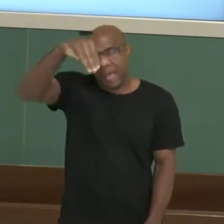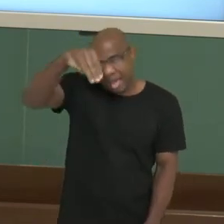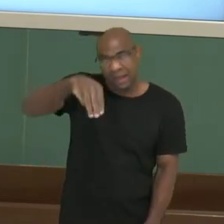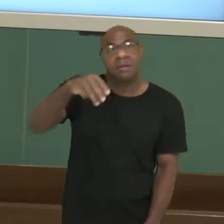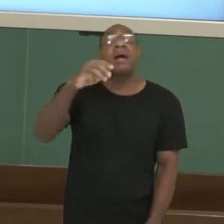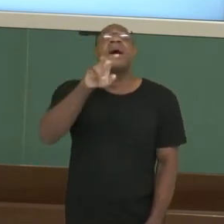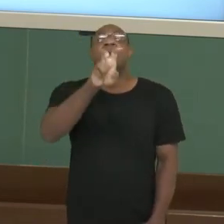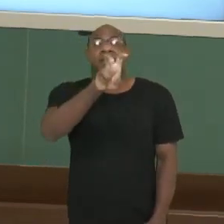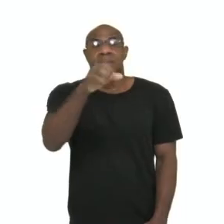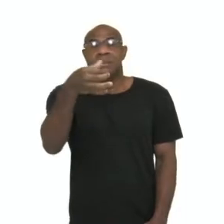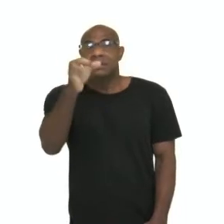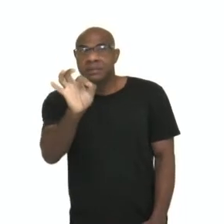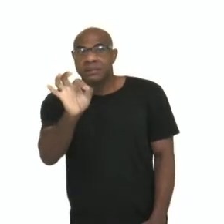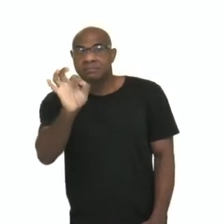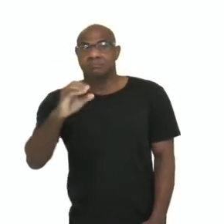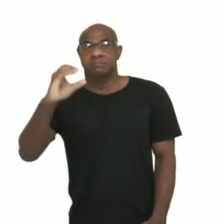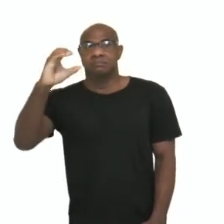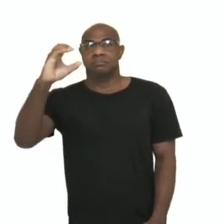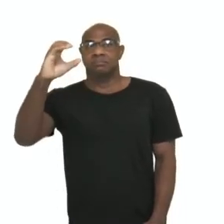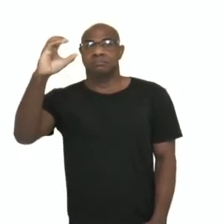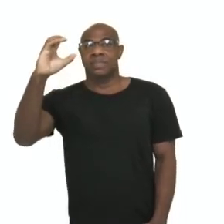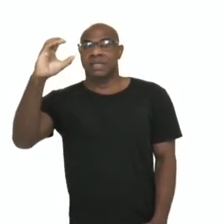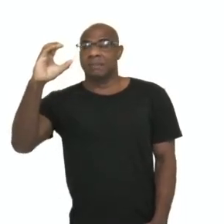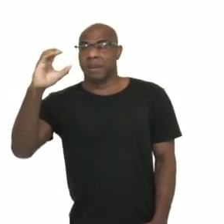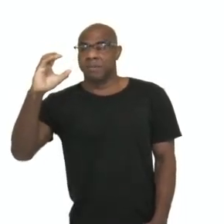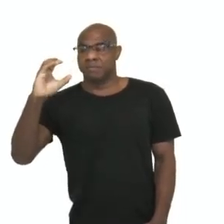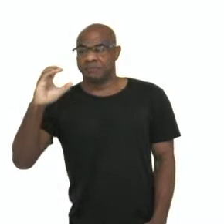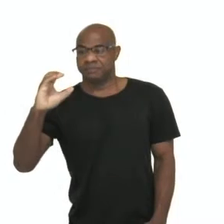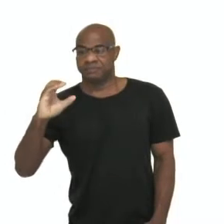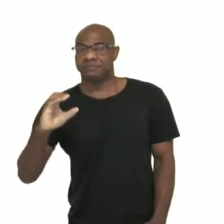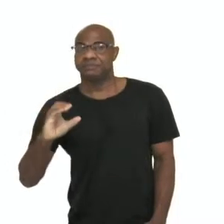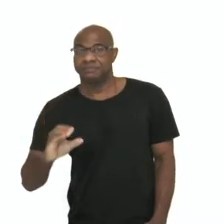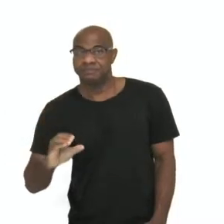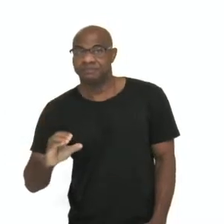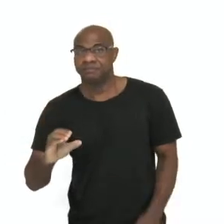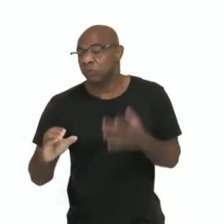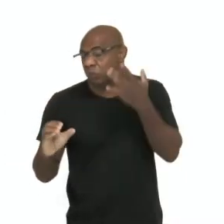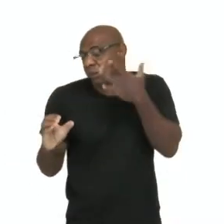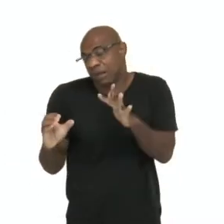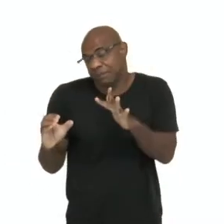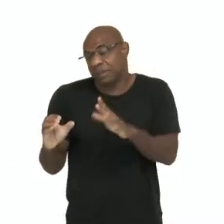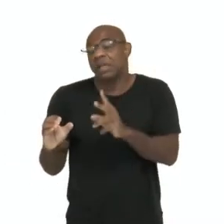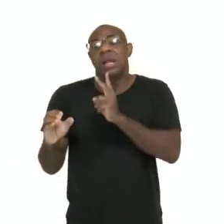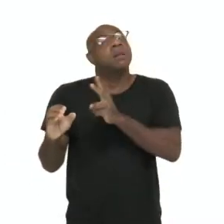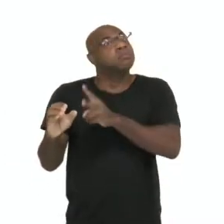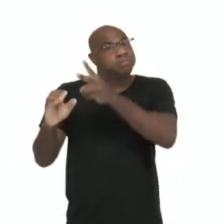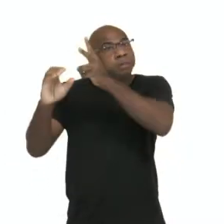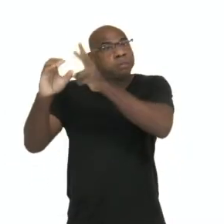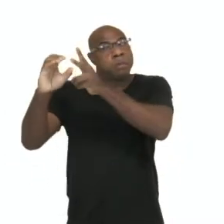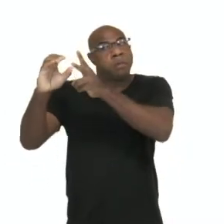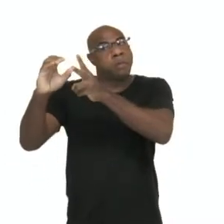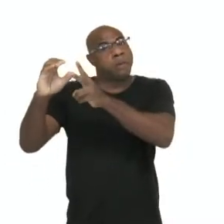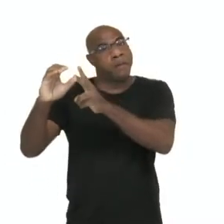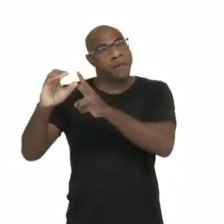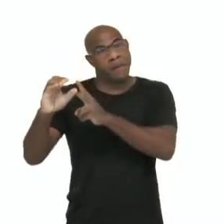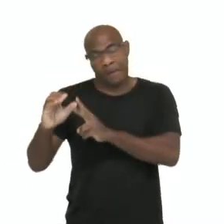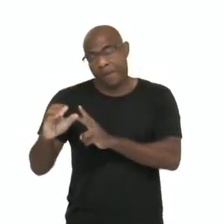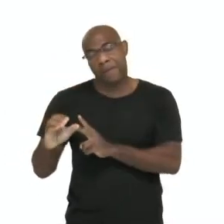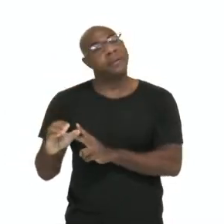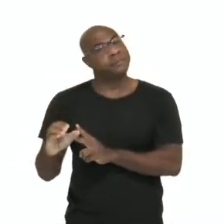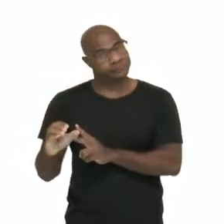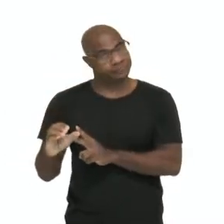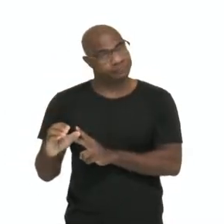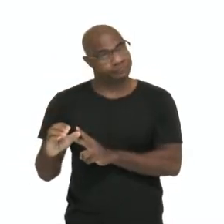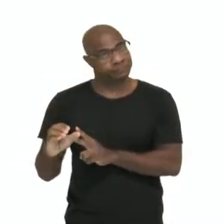pedindo. O capital, esse sim ele quer saber. Então, você pode manter a letra C ou utilizar uma outra